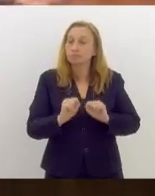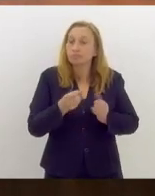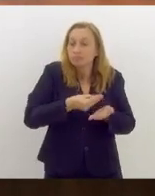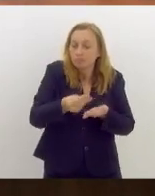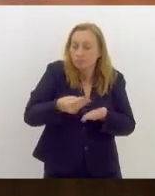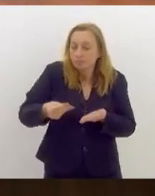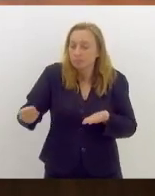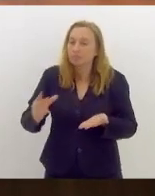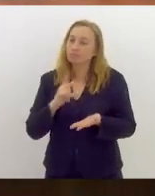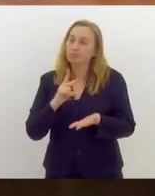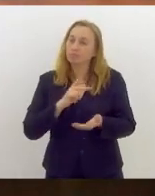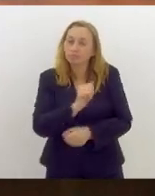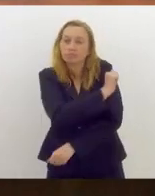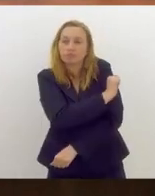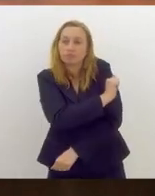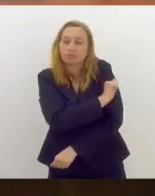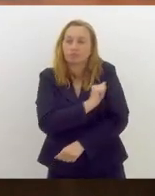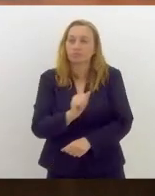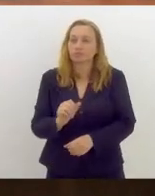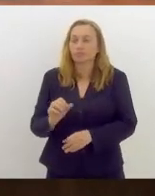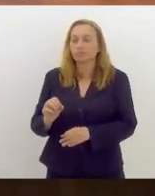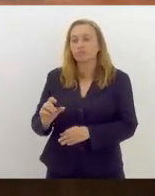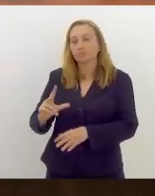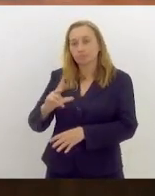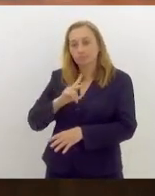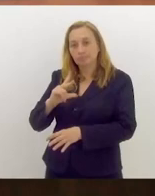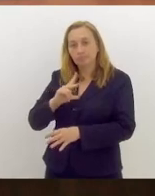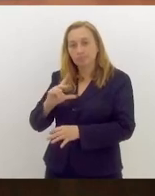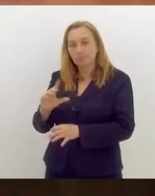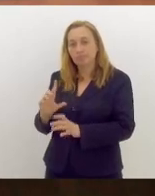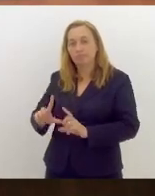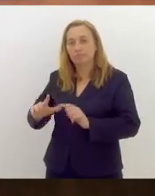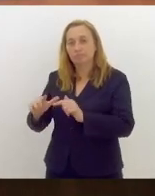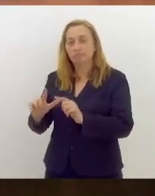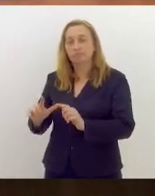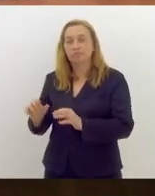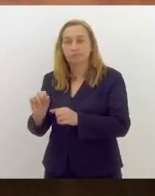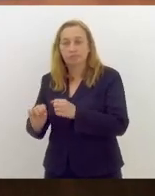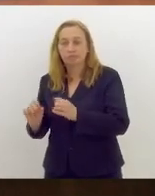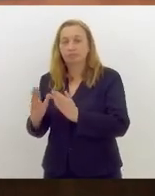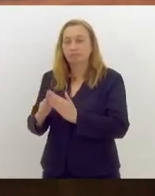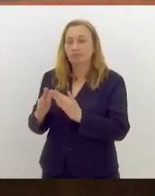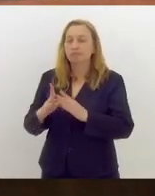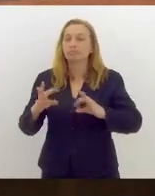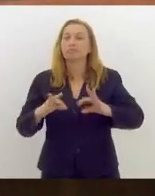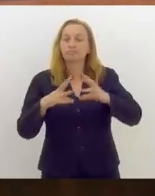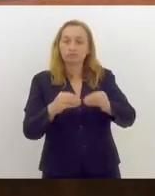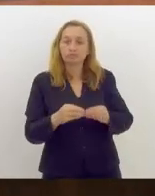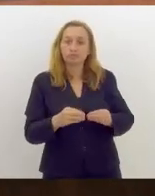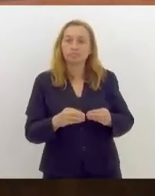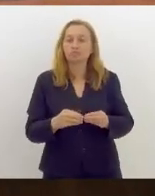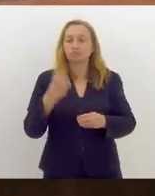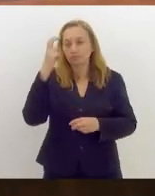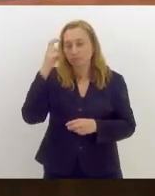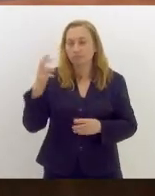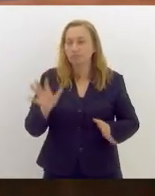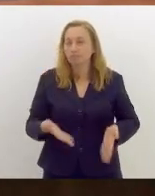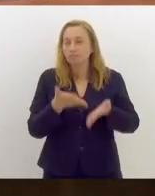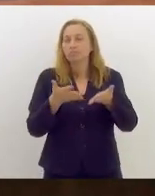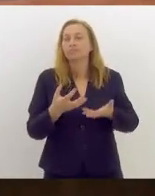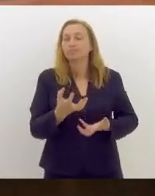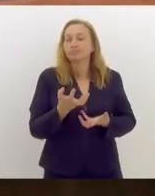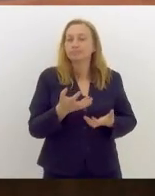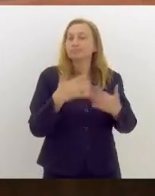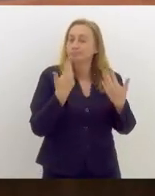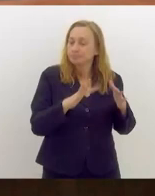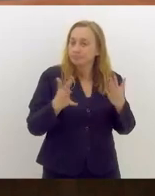distribuído aos próprios alunos para suas hortas é particulares Enfim então é toda uma cultura que o projeto estimula nesse sentido eu queria portanto